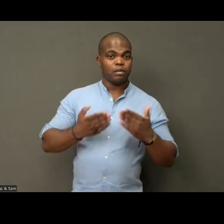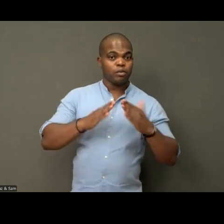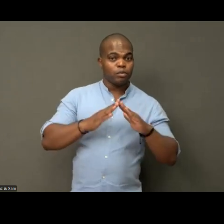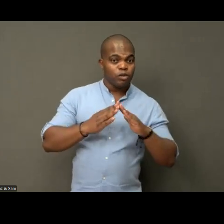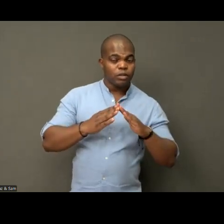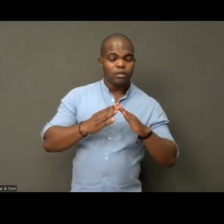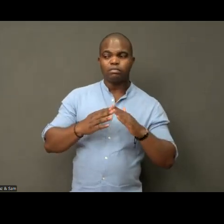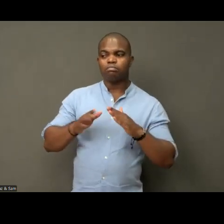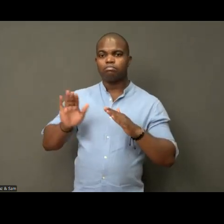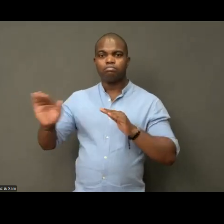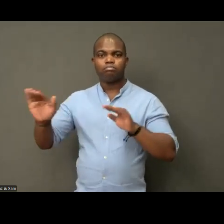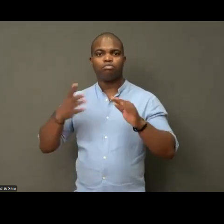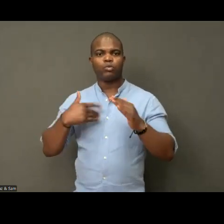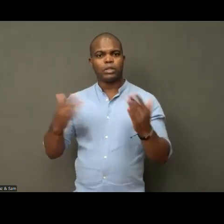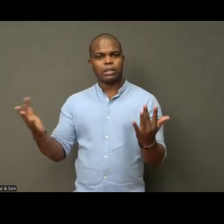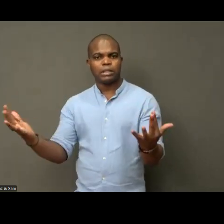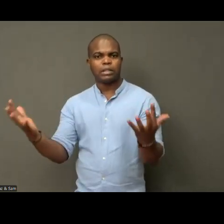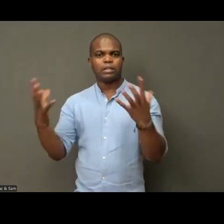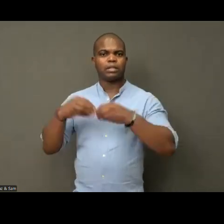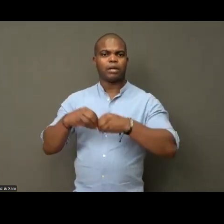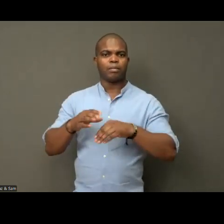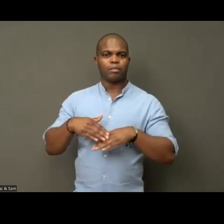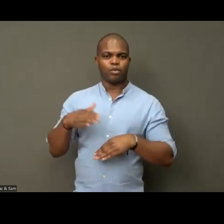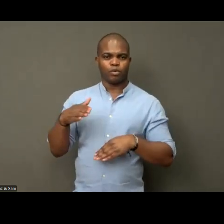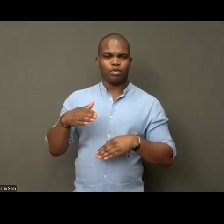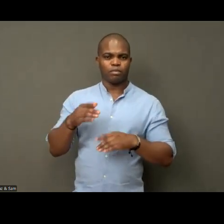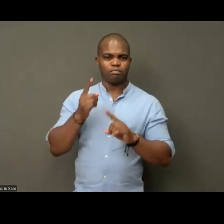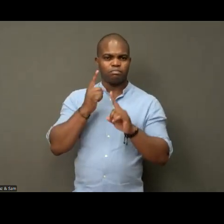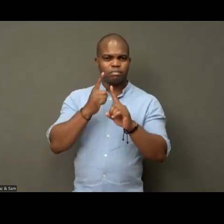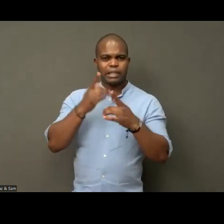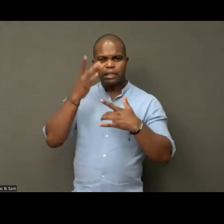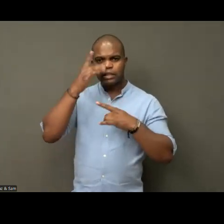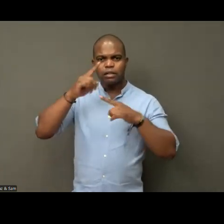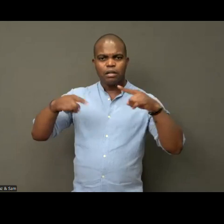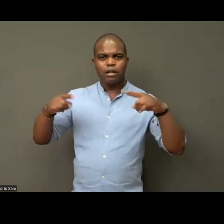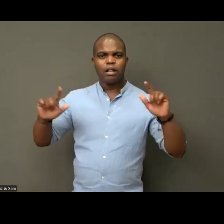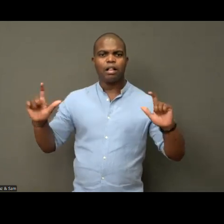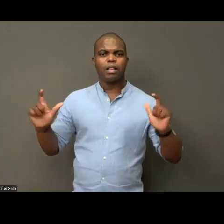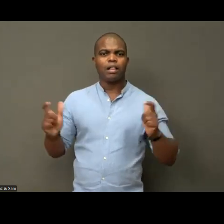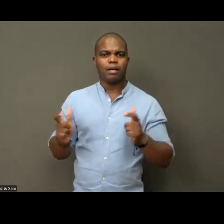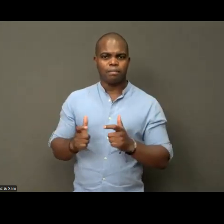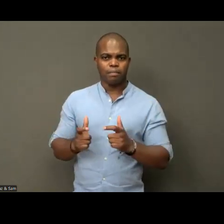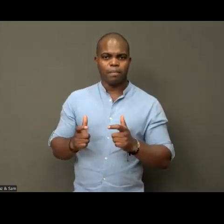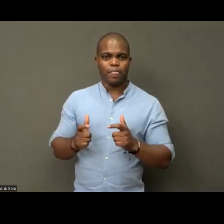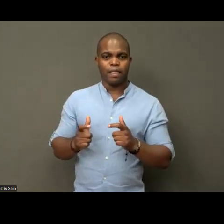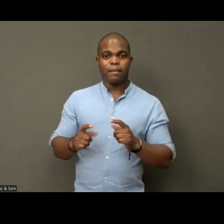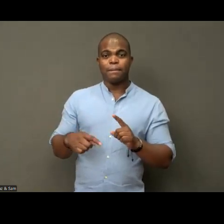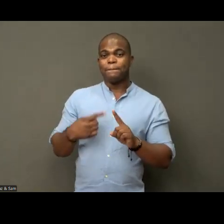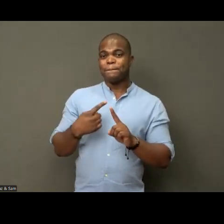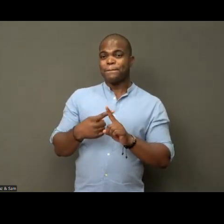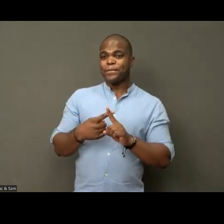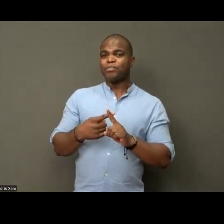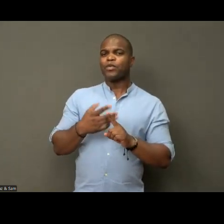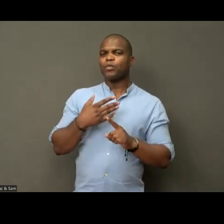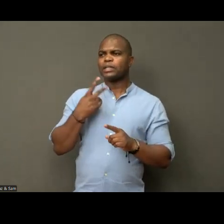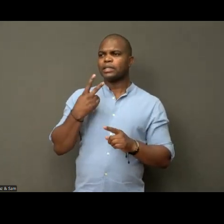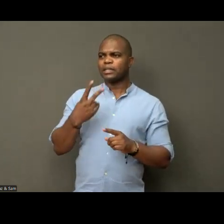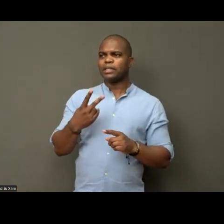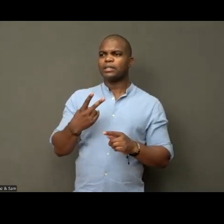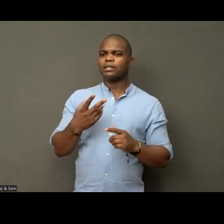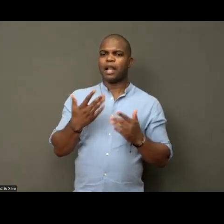E agora vou falar em espanhol e compartilhar com vocês todos algumas considerações sobre